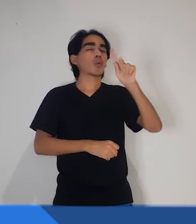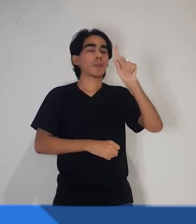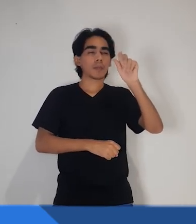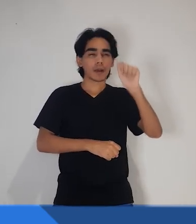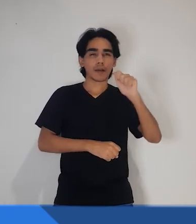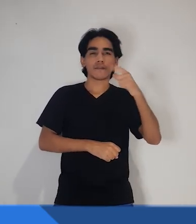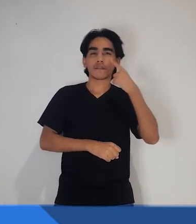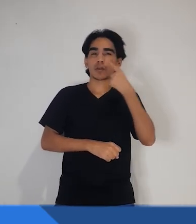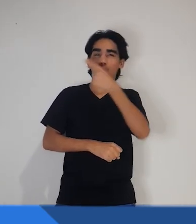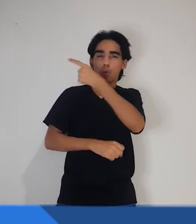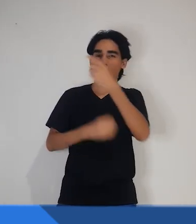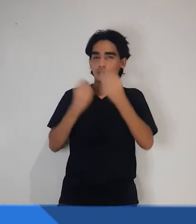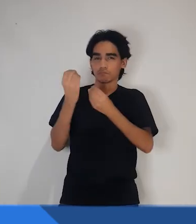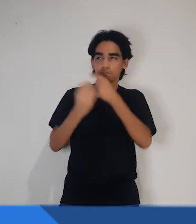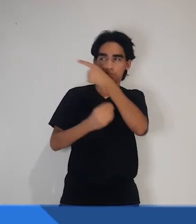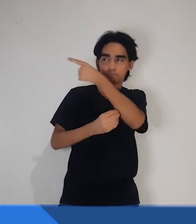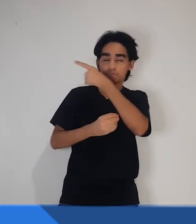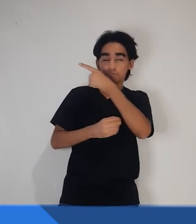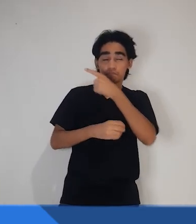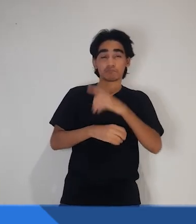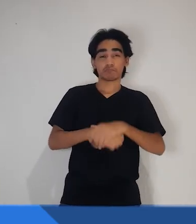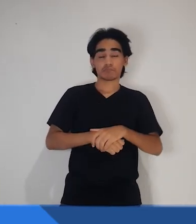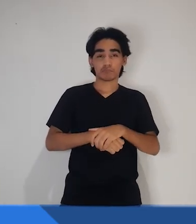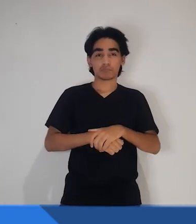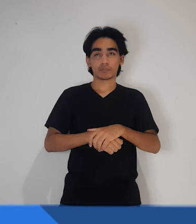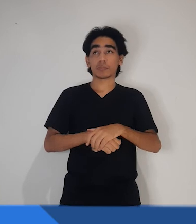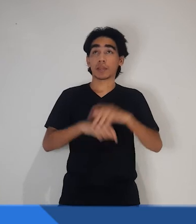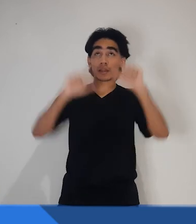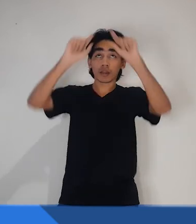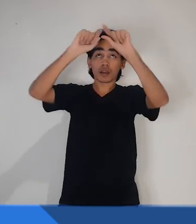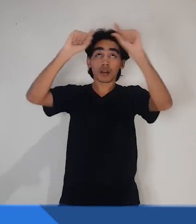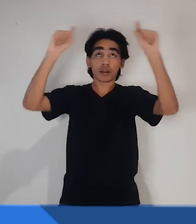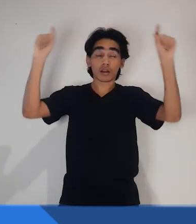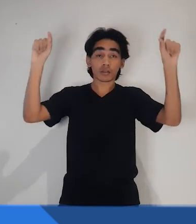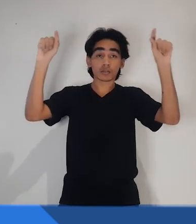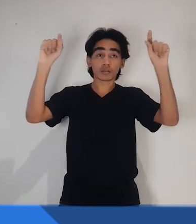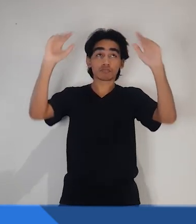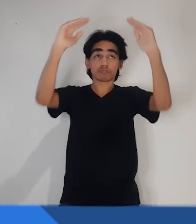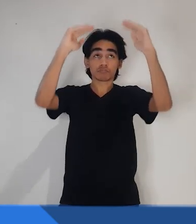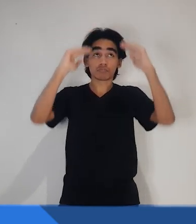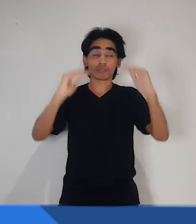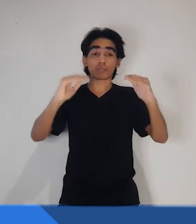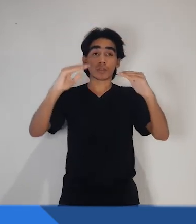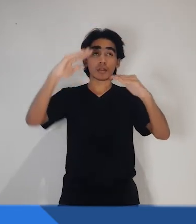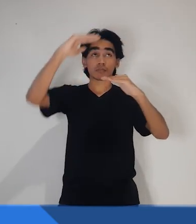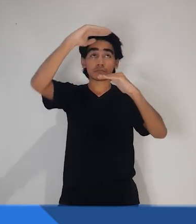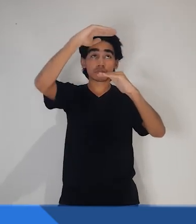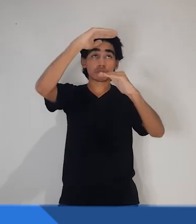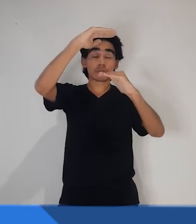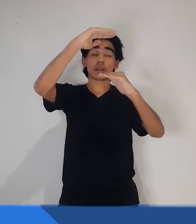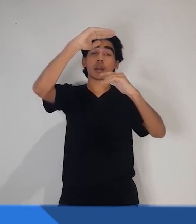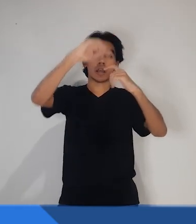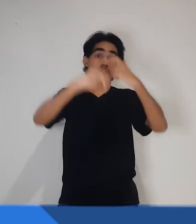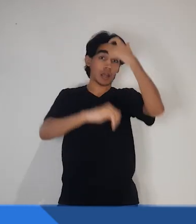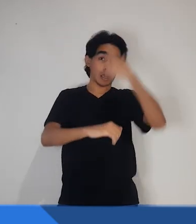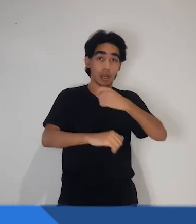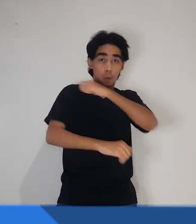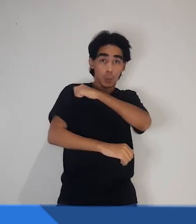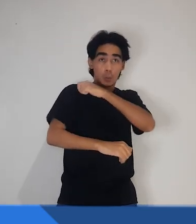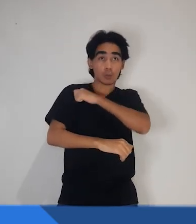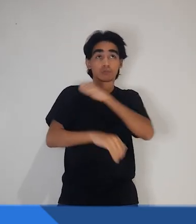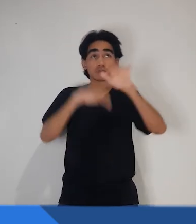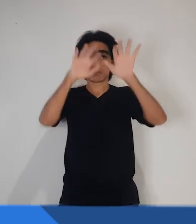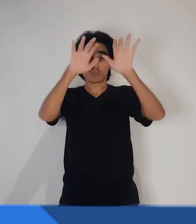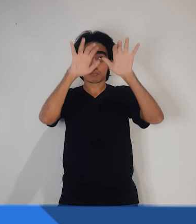questão dissertativa. Então ela é o enunciado com um espaço para o